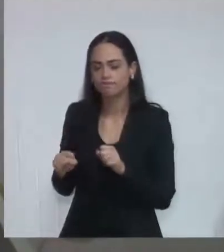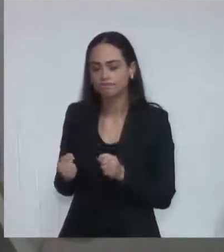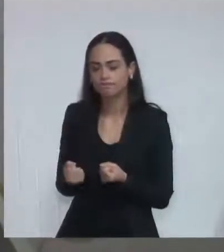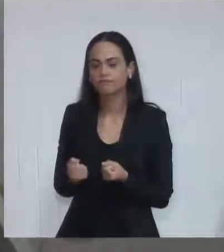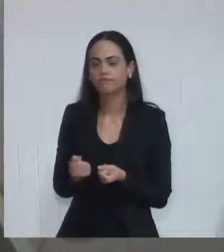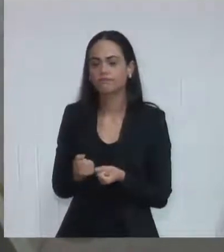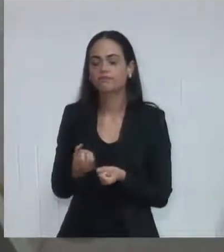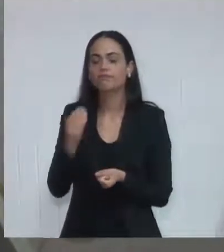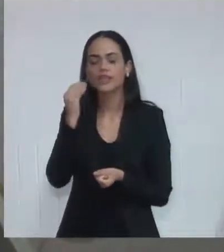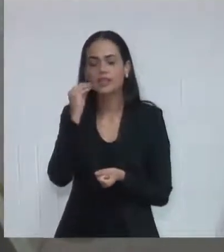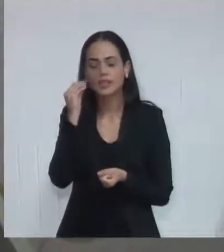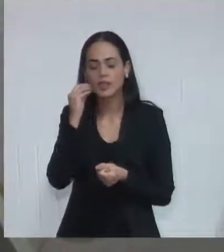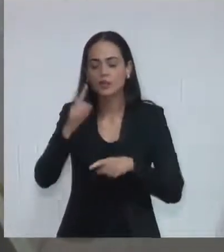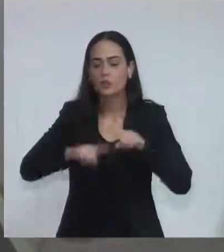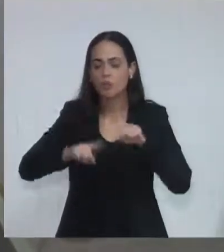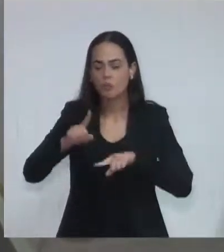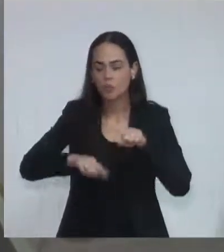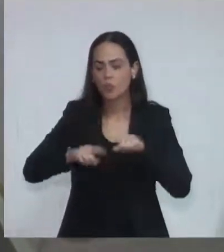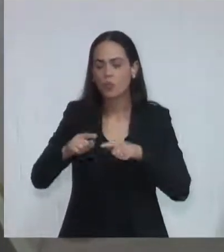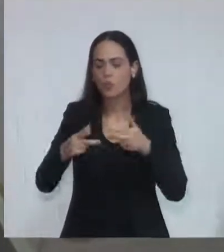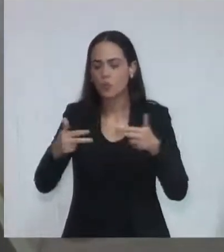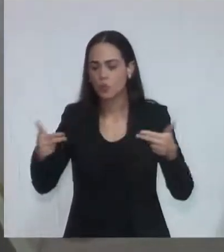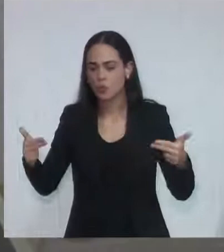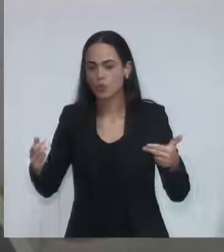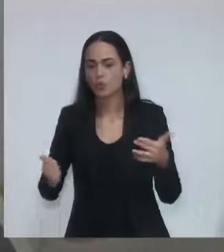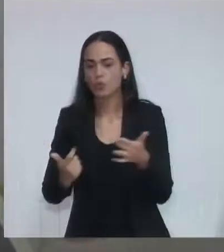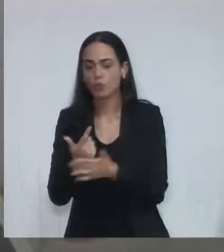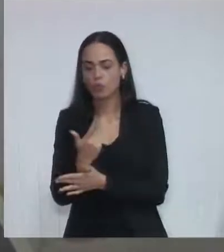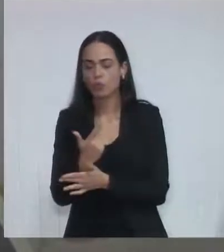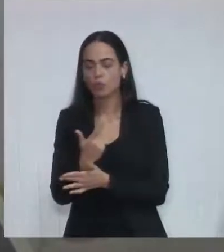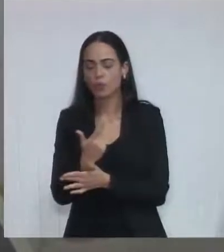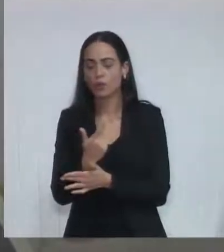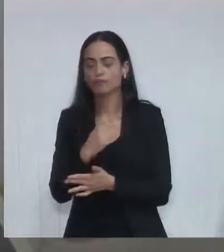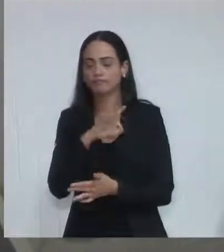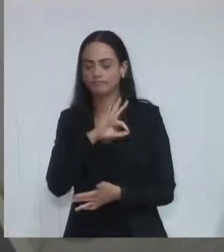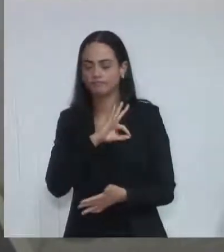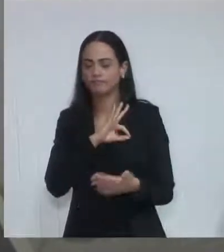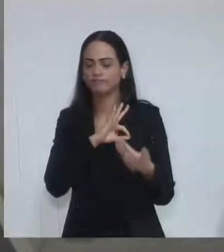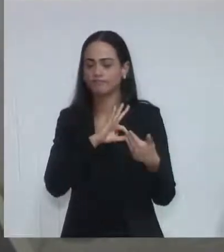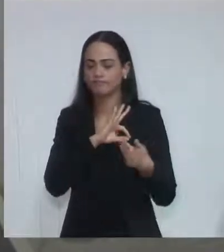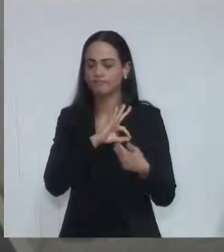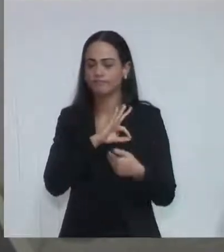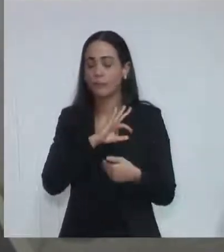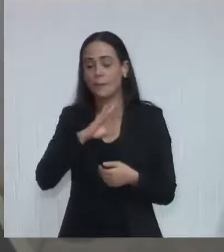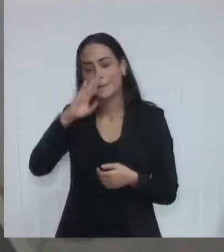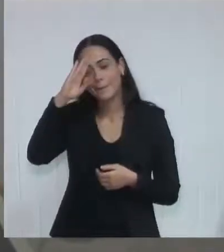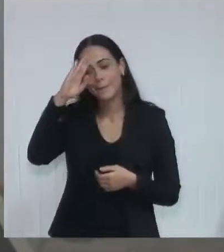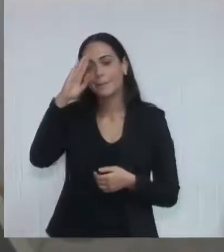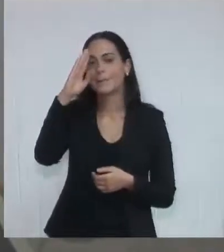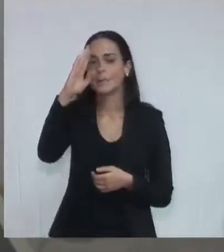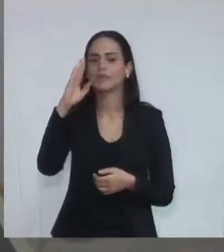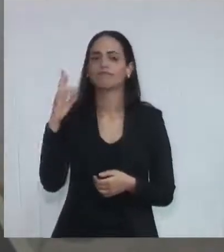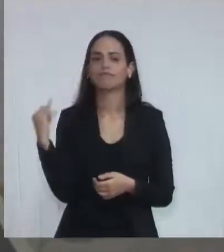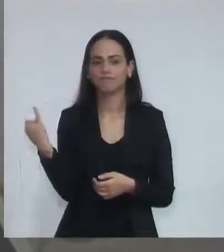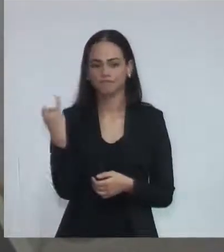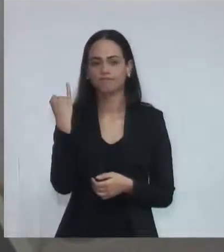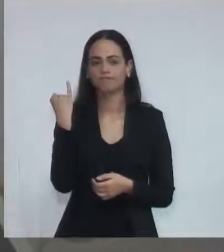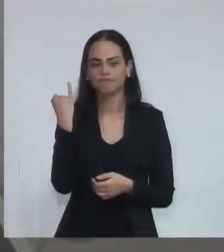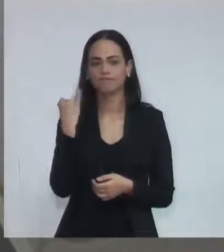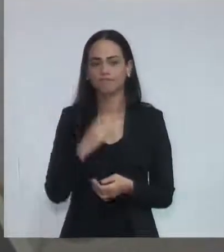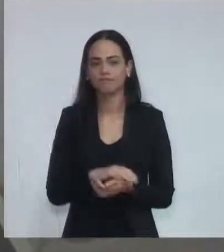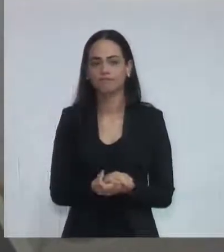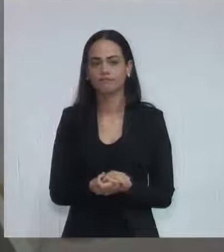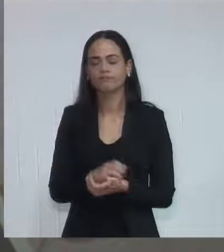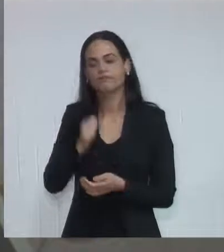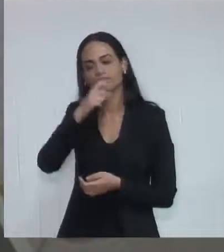produtos e materiais, mas quando se diz guarda municipal, é material de primeira necessidade, né, Florentino? Nós estamos falando muito com o